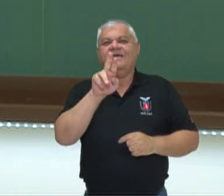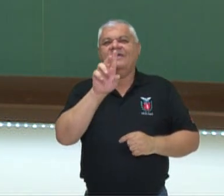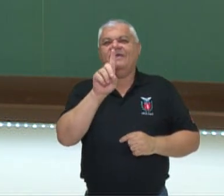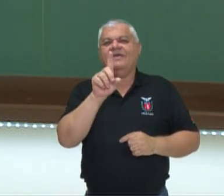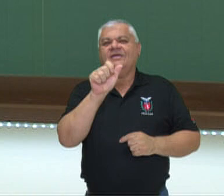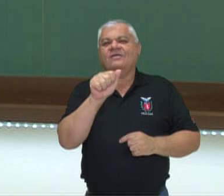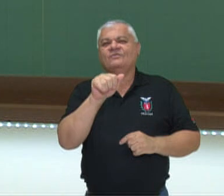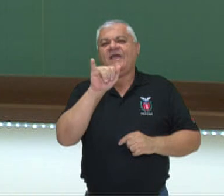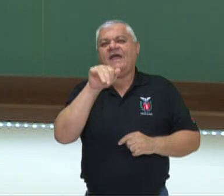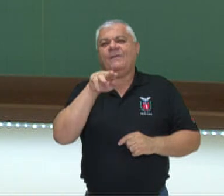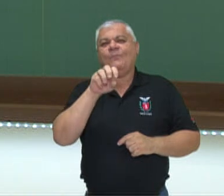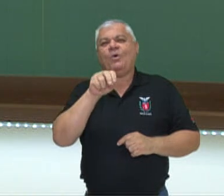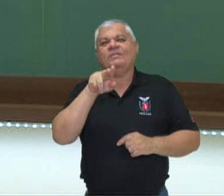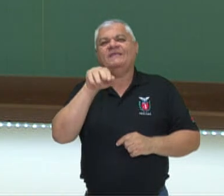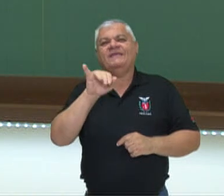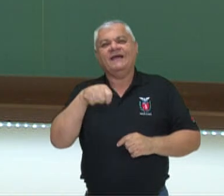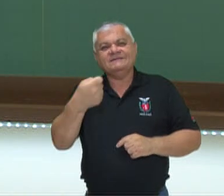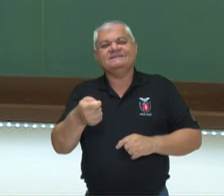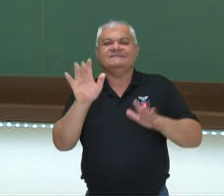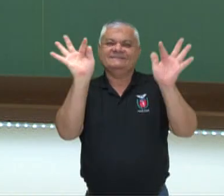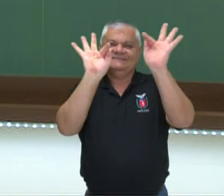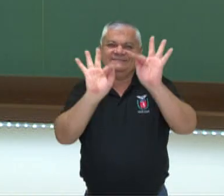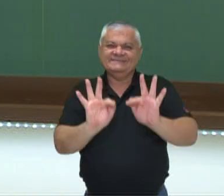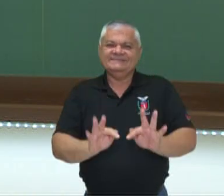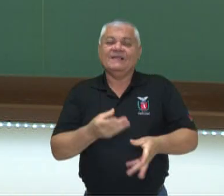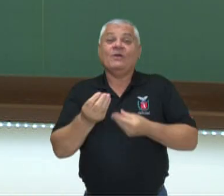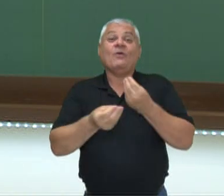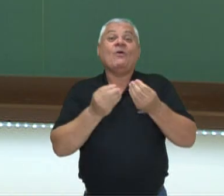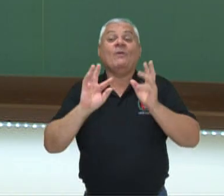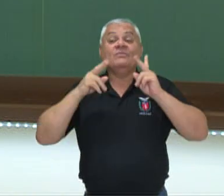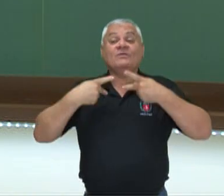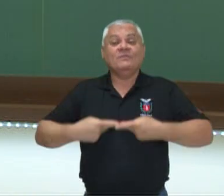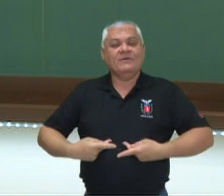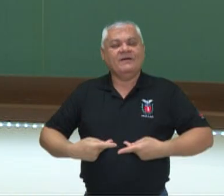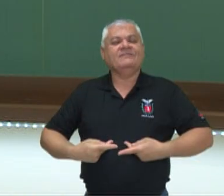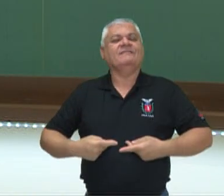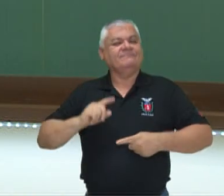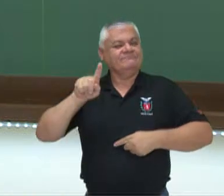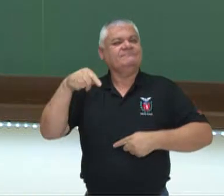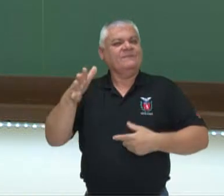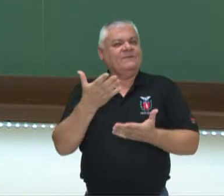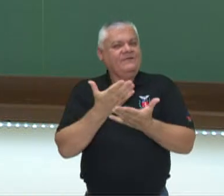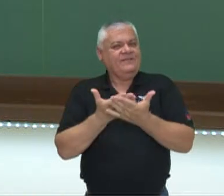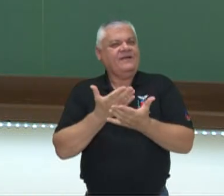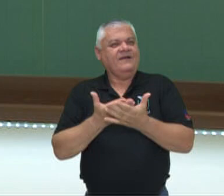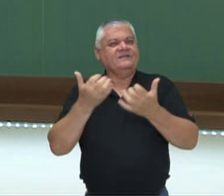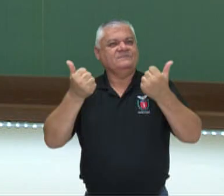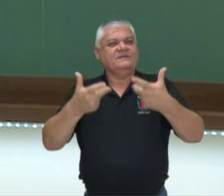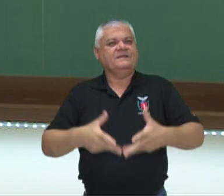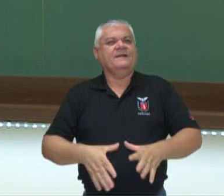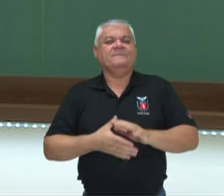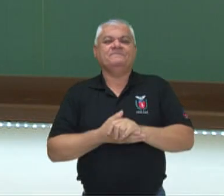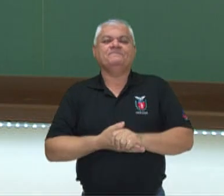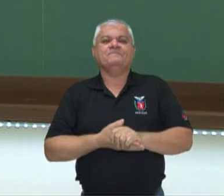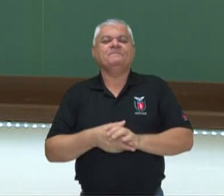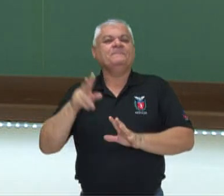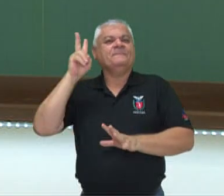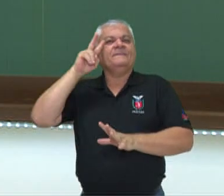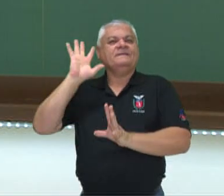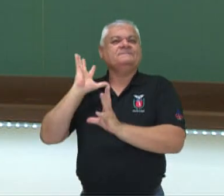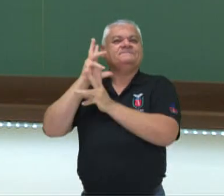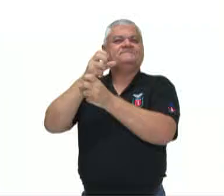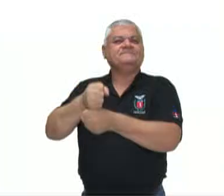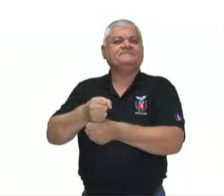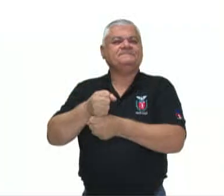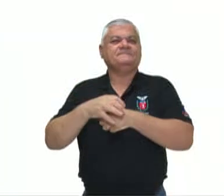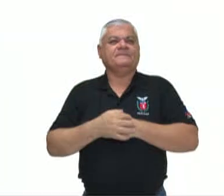E como que o ser humano pode fazer isso? Daí é assunto para as nossas próximas aulas. Vamos lá então para a nossa revisão de